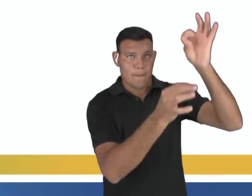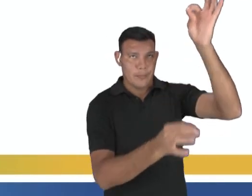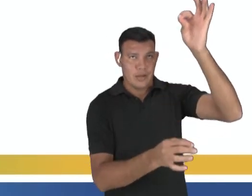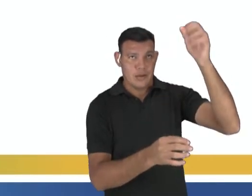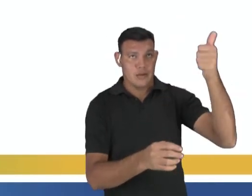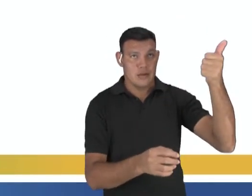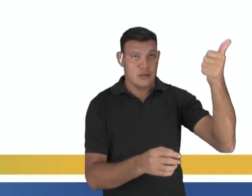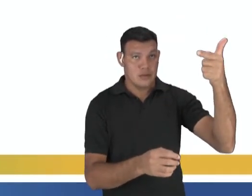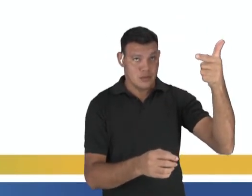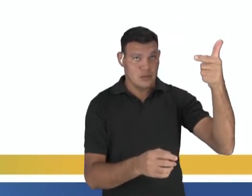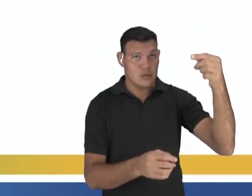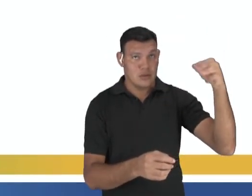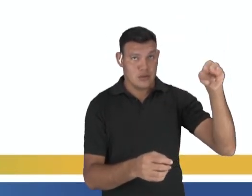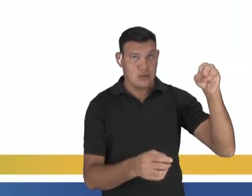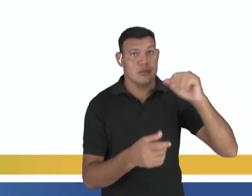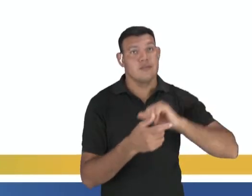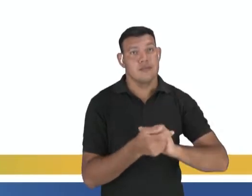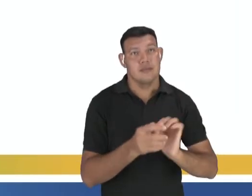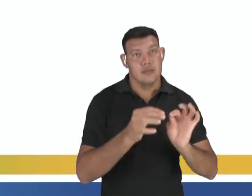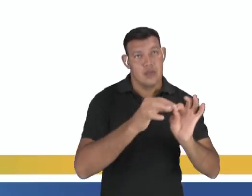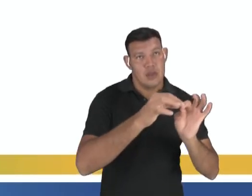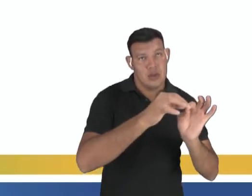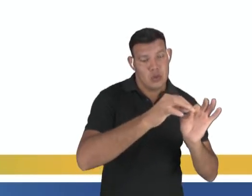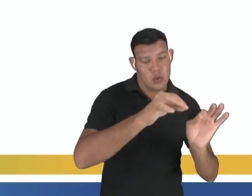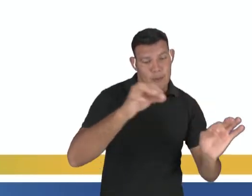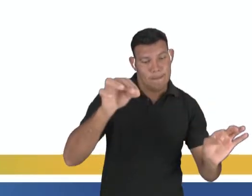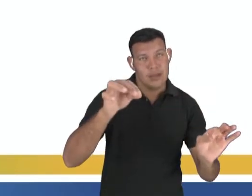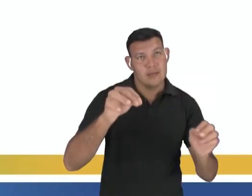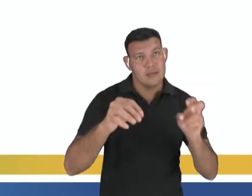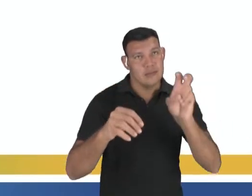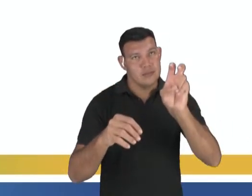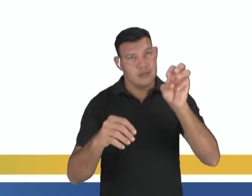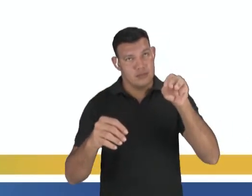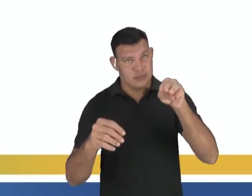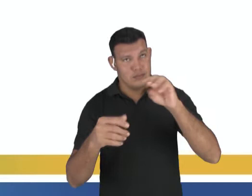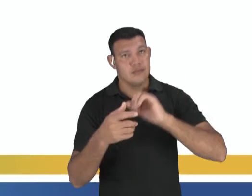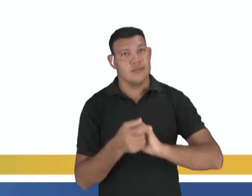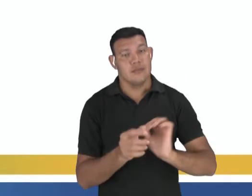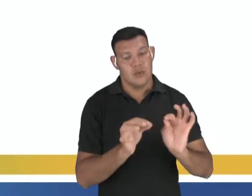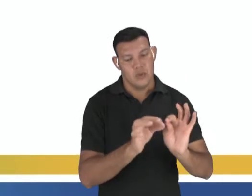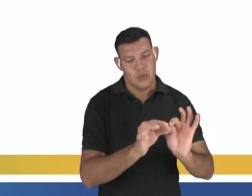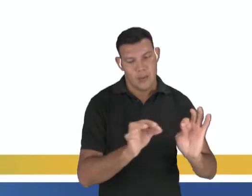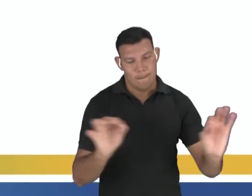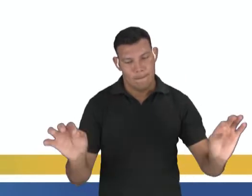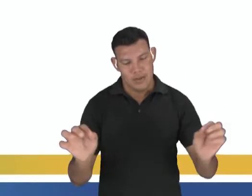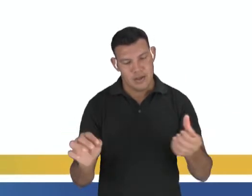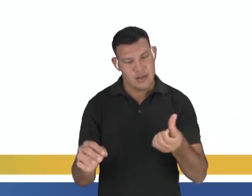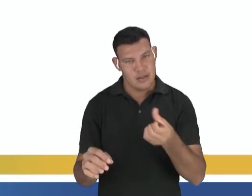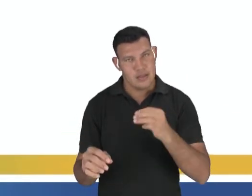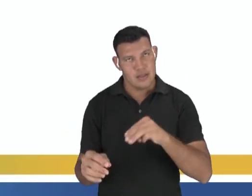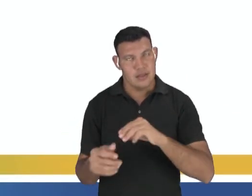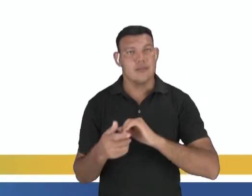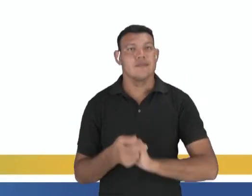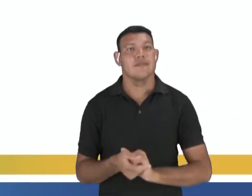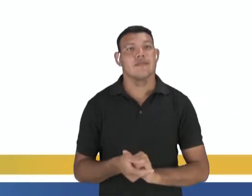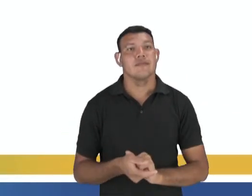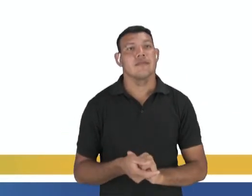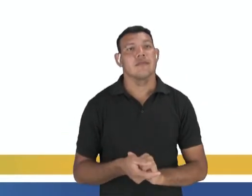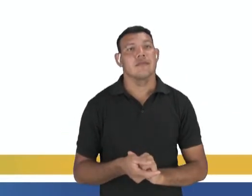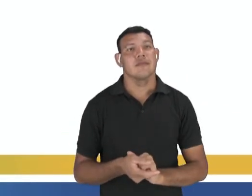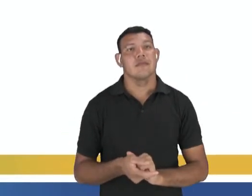5 metros, ele é a altura relativa, né, ao maior lado do triângulo, que a gente chama de